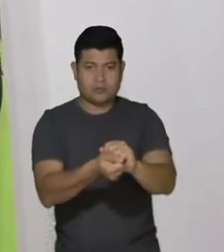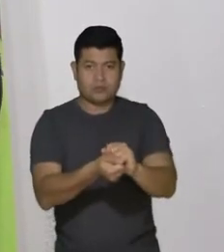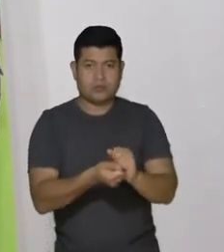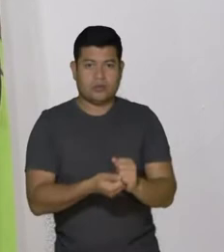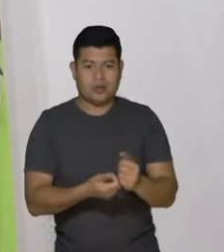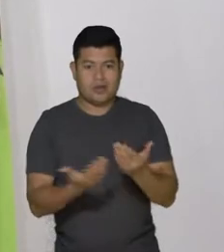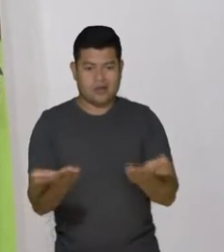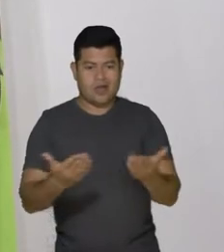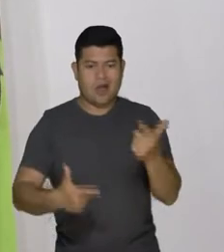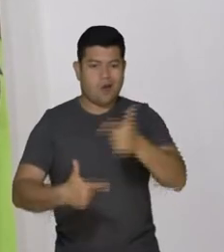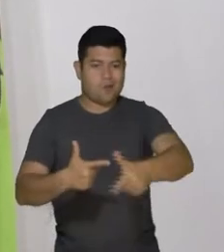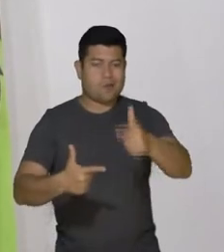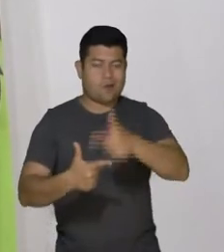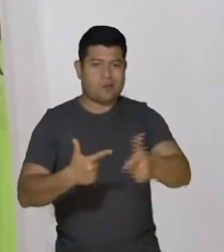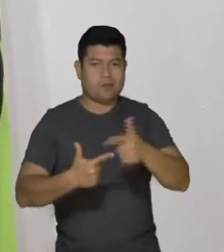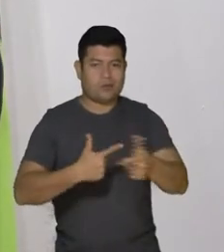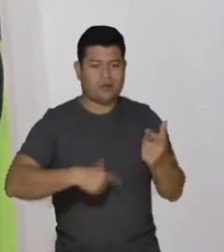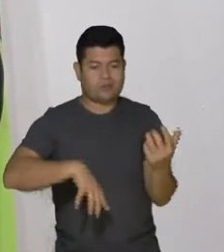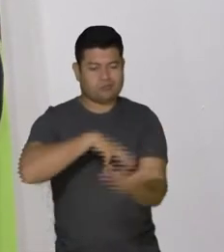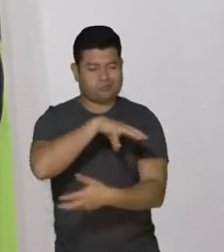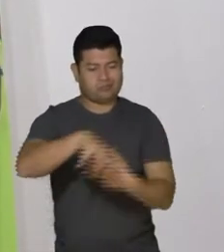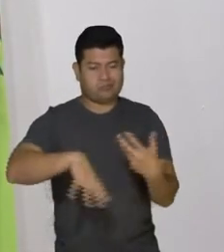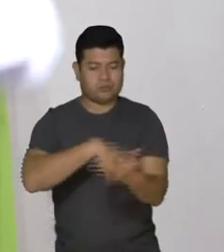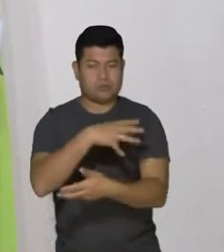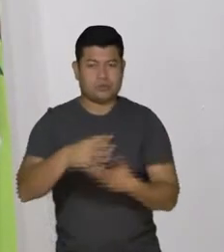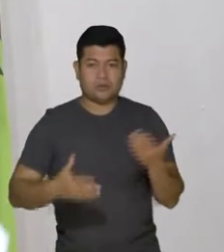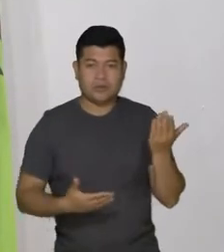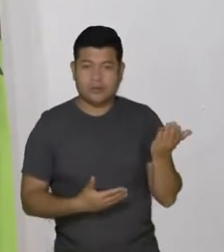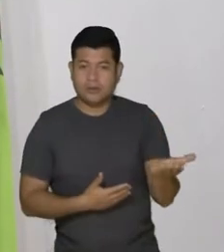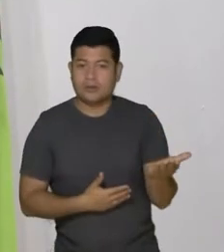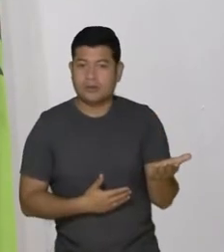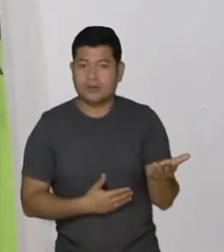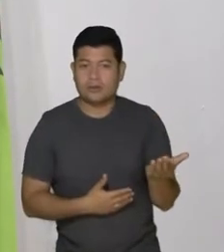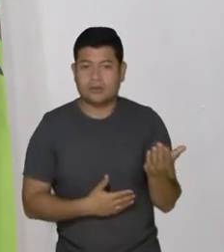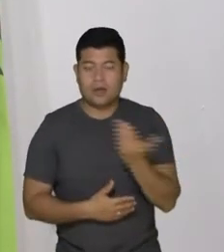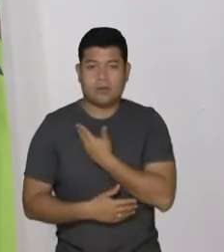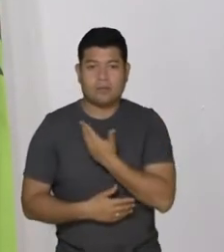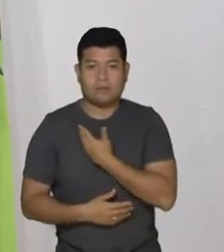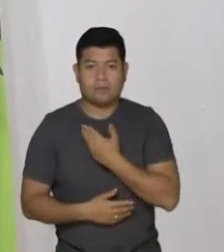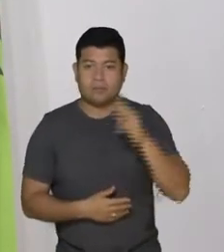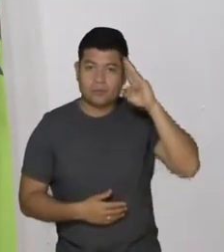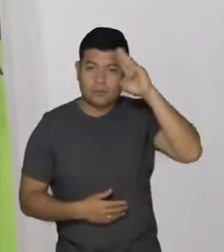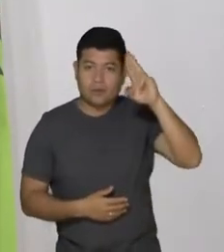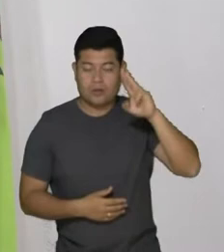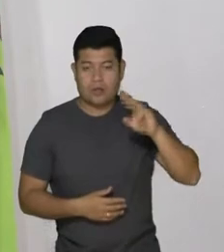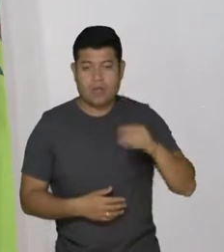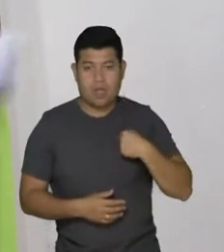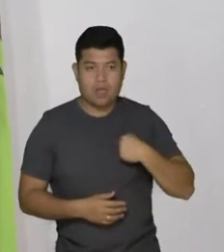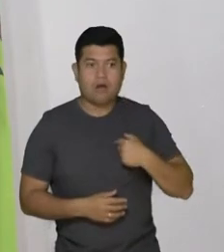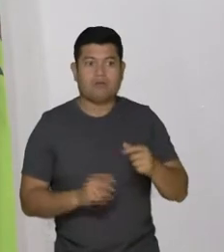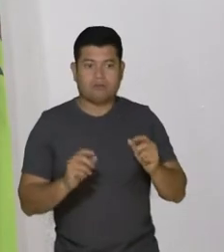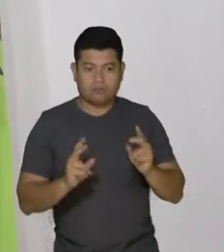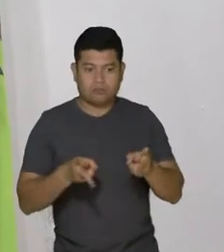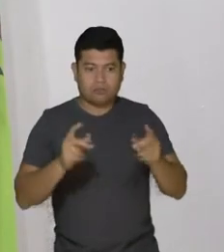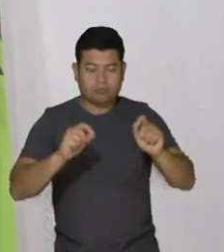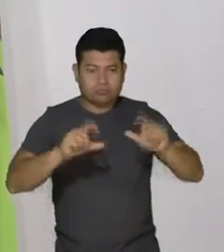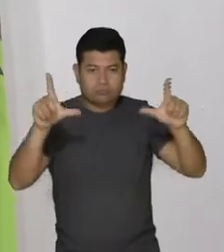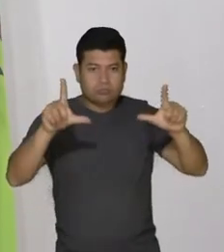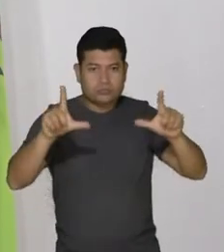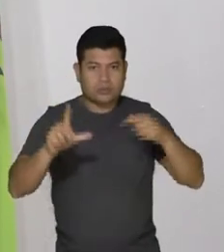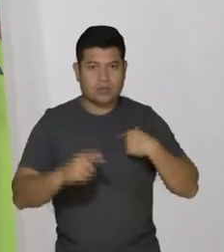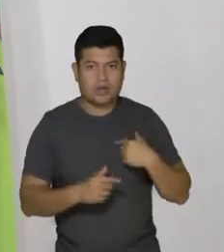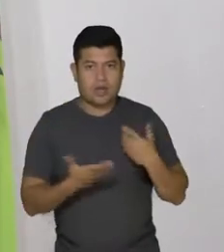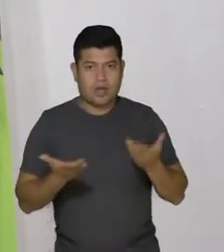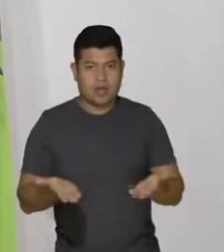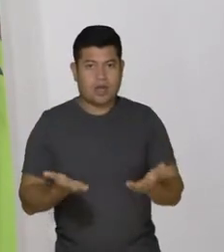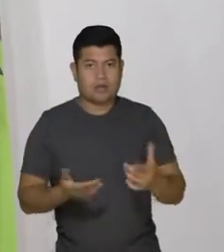dos amiguinhos do Moisés eu vou ficar atento isso daqui porque isso não pode passar de graça aqui tem